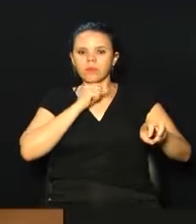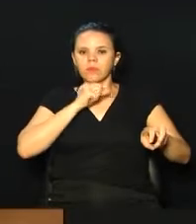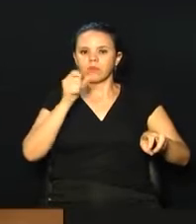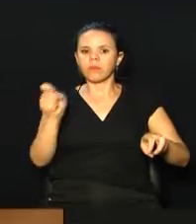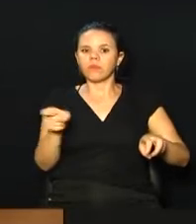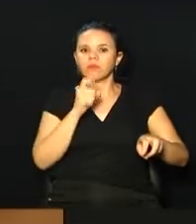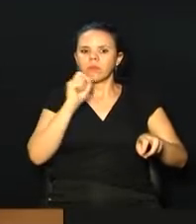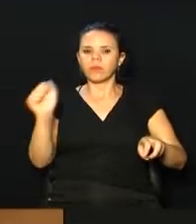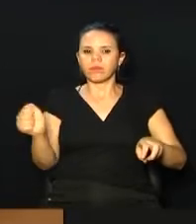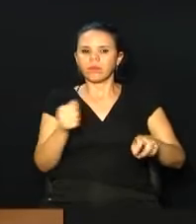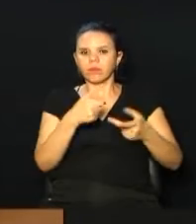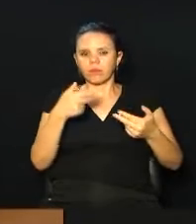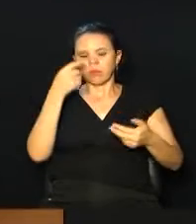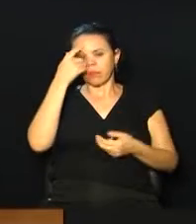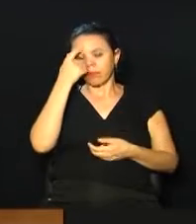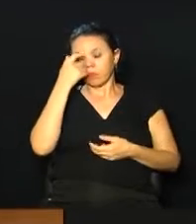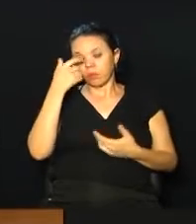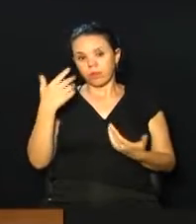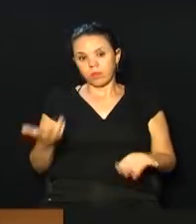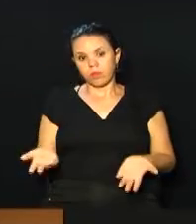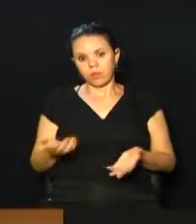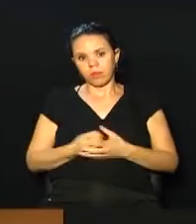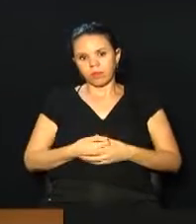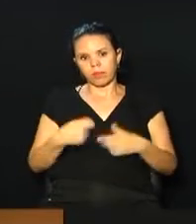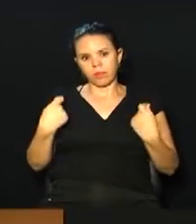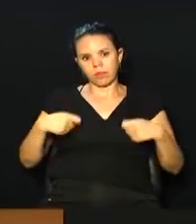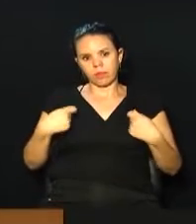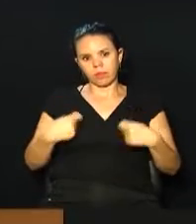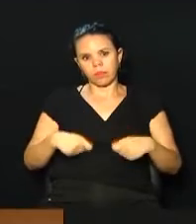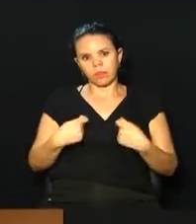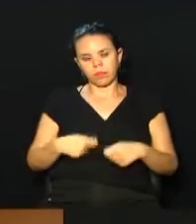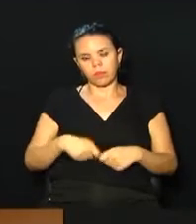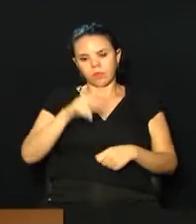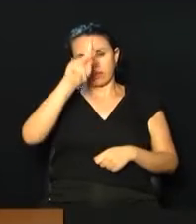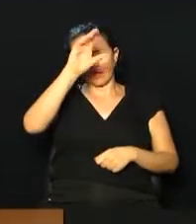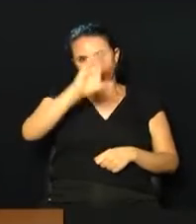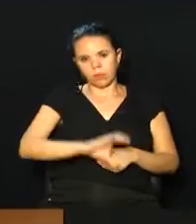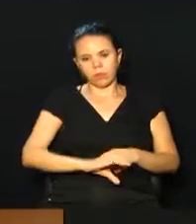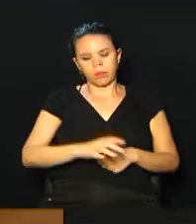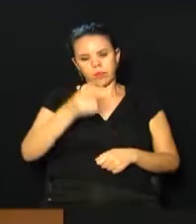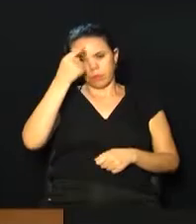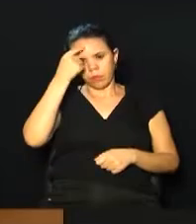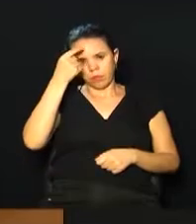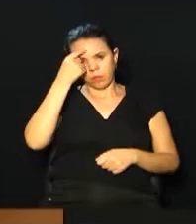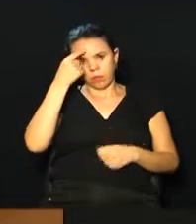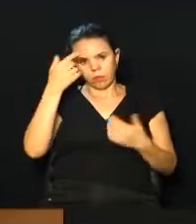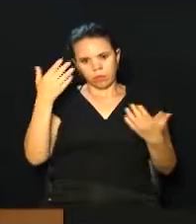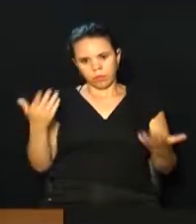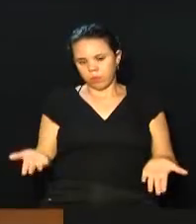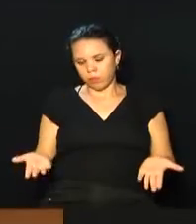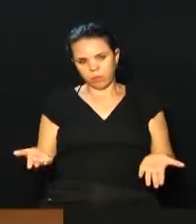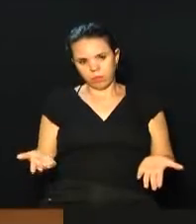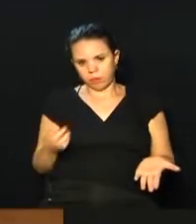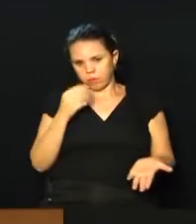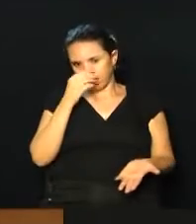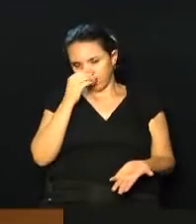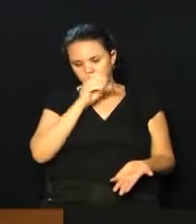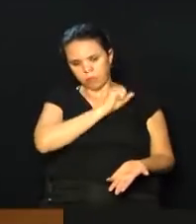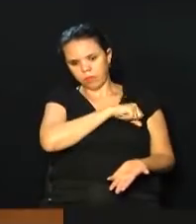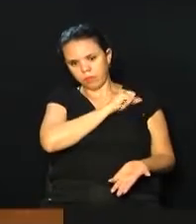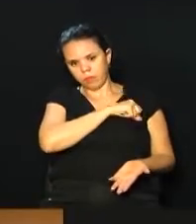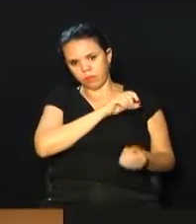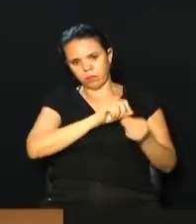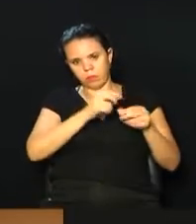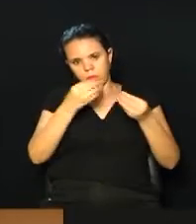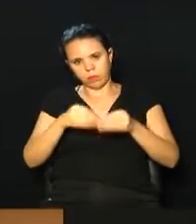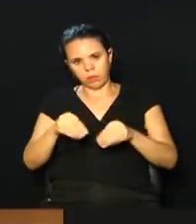outros, não é? É preciso que o cidadão se conscientize do mal que ele causa